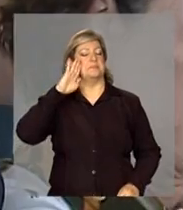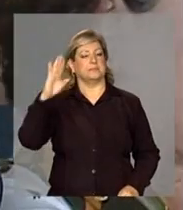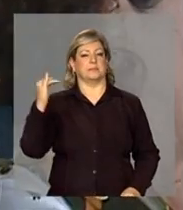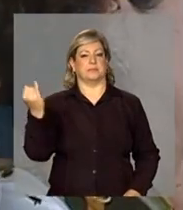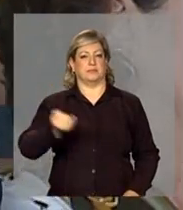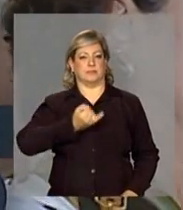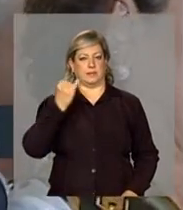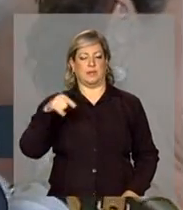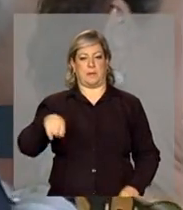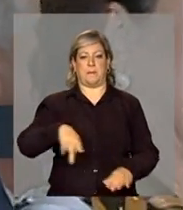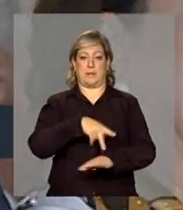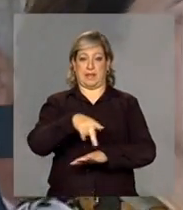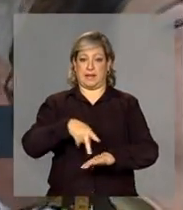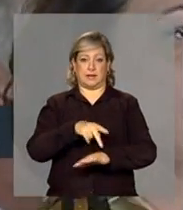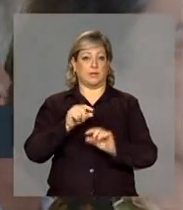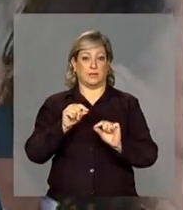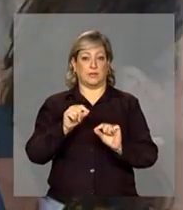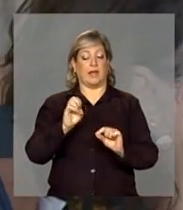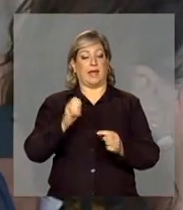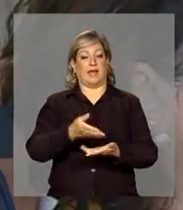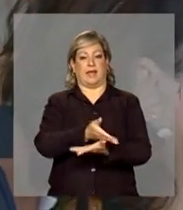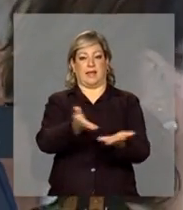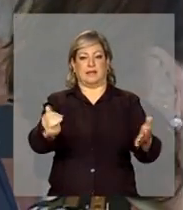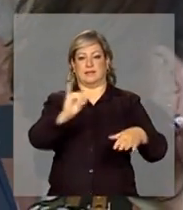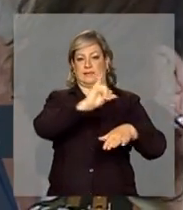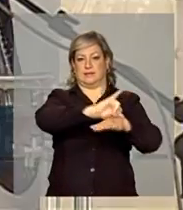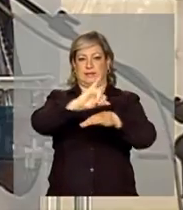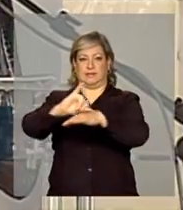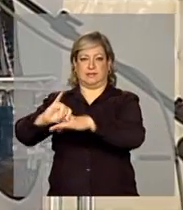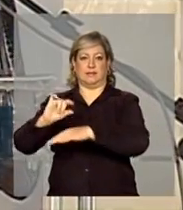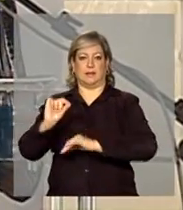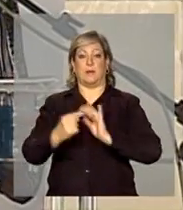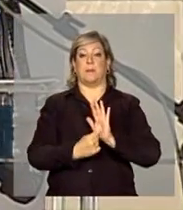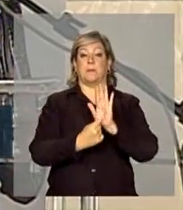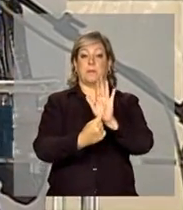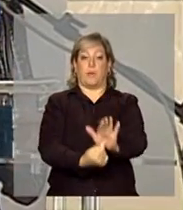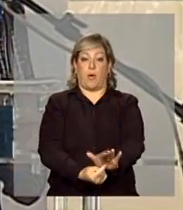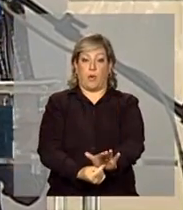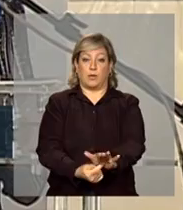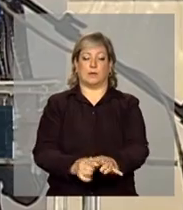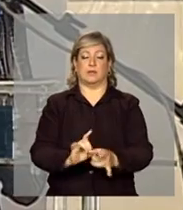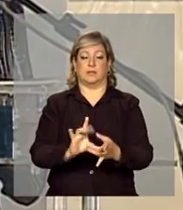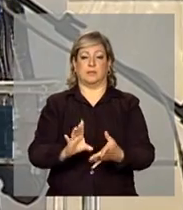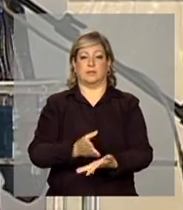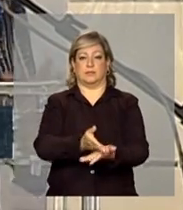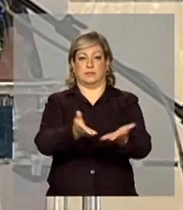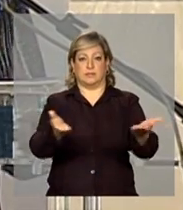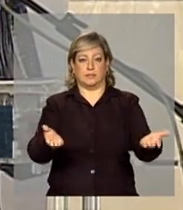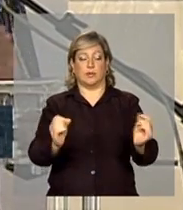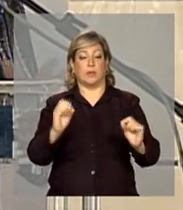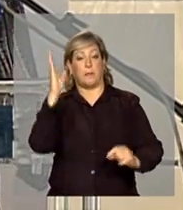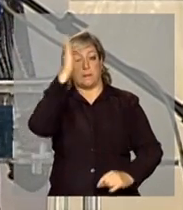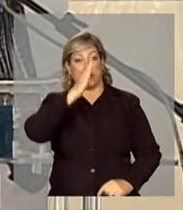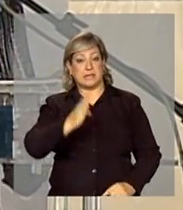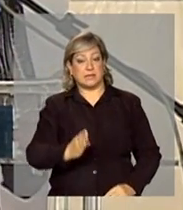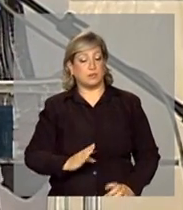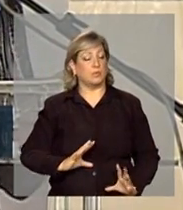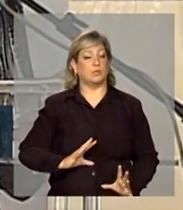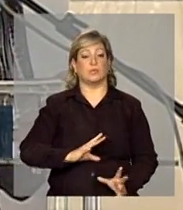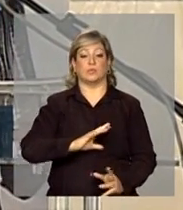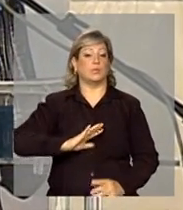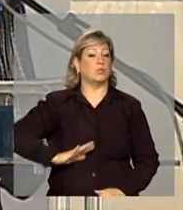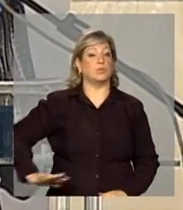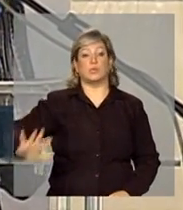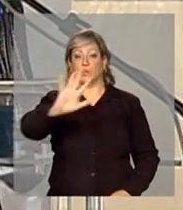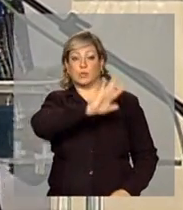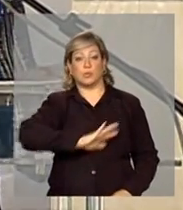para o país, que é essa feira que coloca à disposição do Brasil inteiro o que há